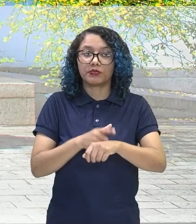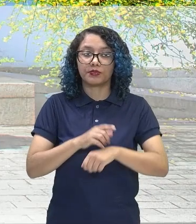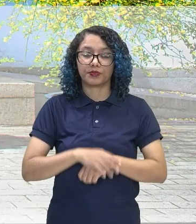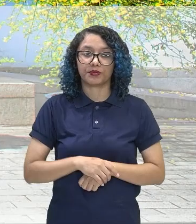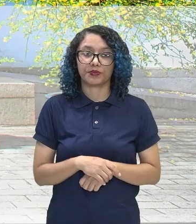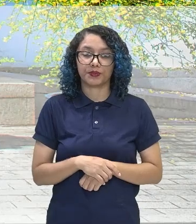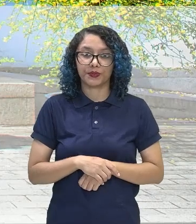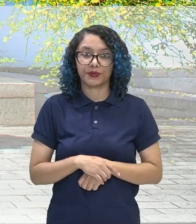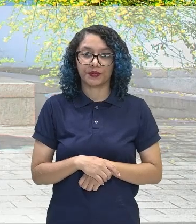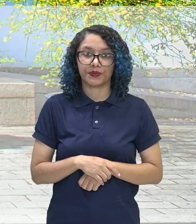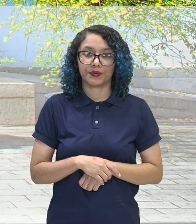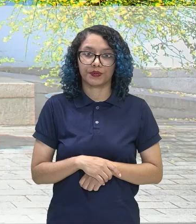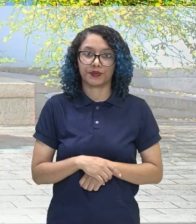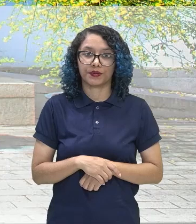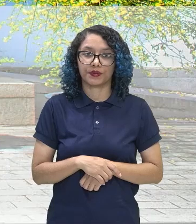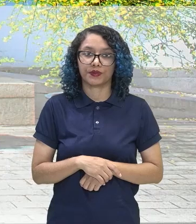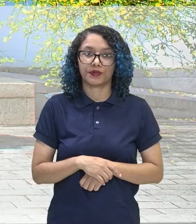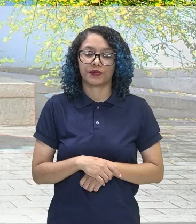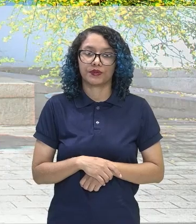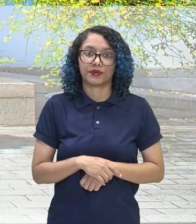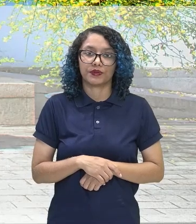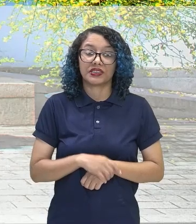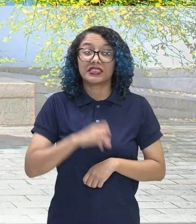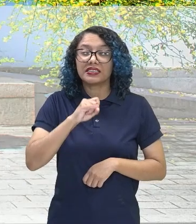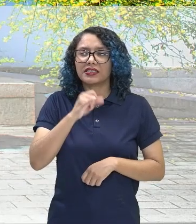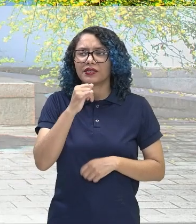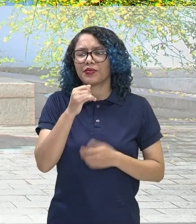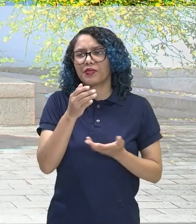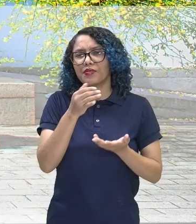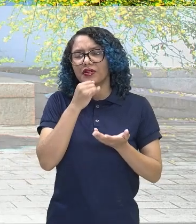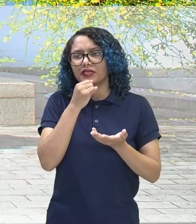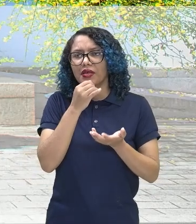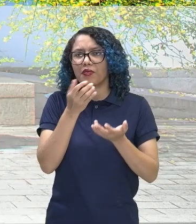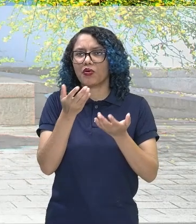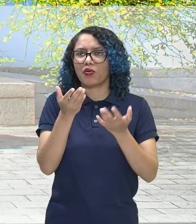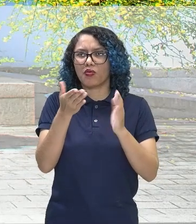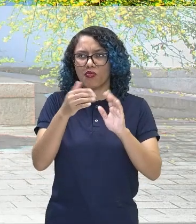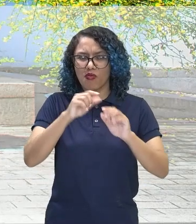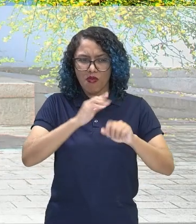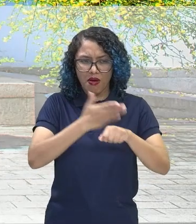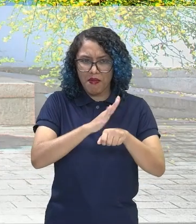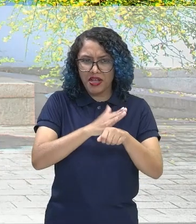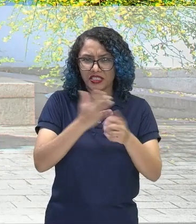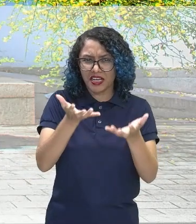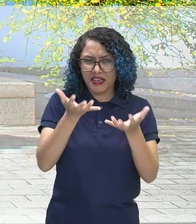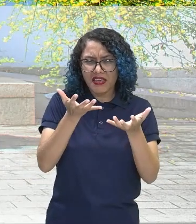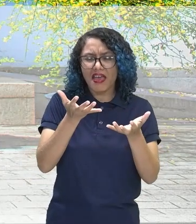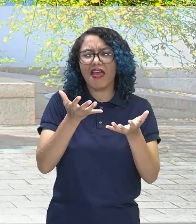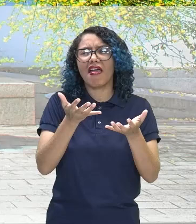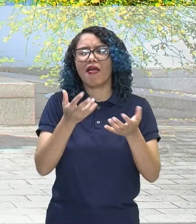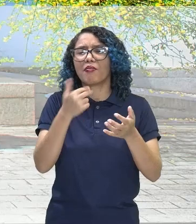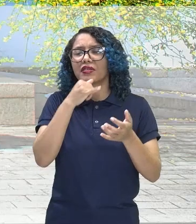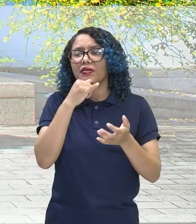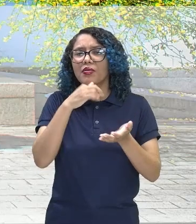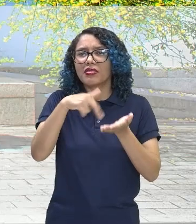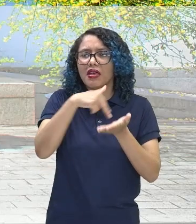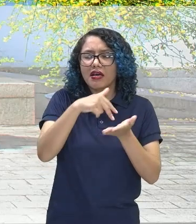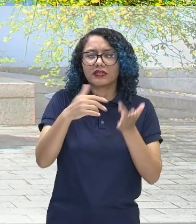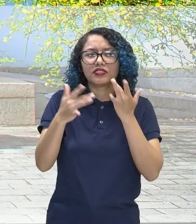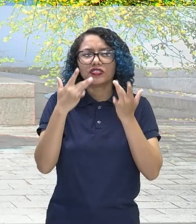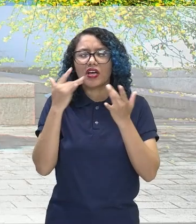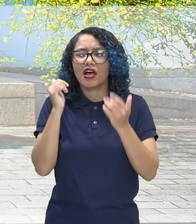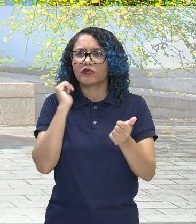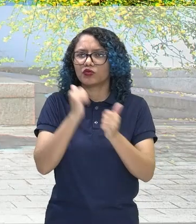se propõe a fazer uma atividade, seja a dança, né, seja o teatro, seja um esporte, seja